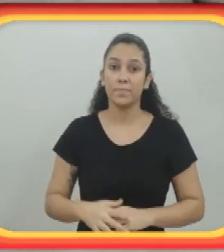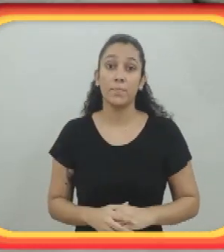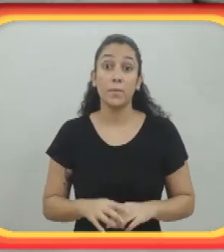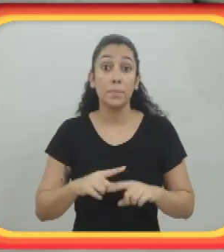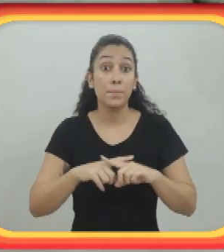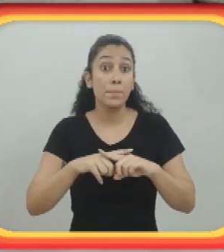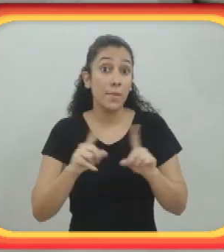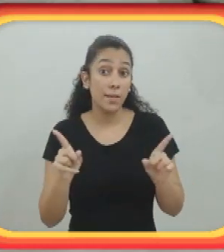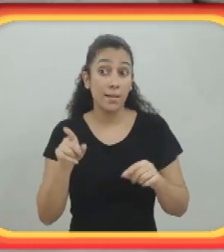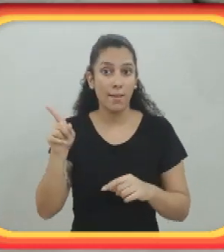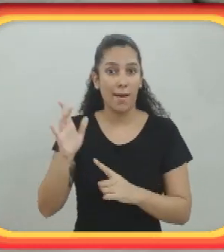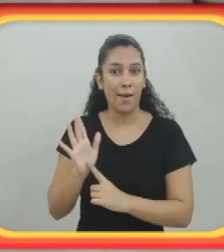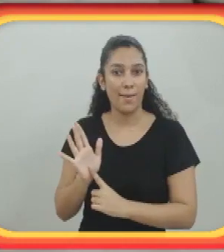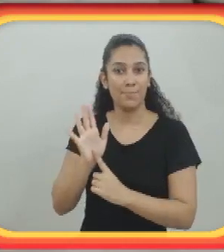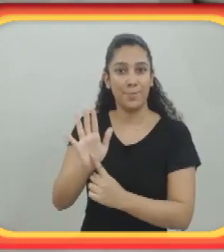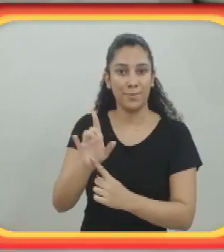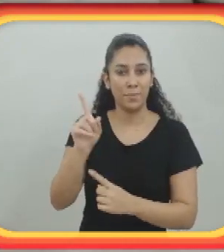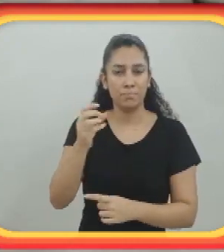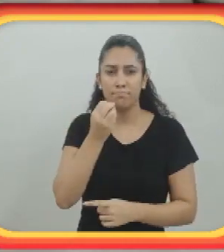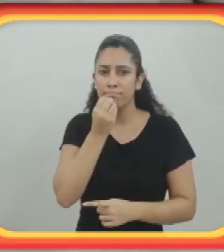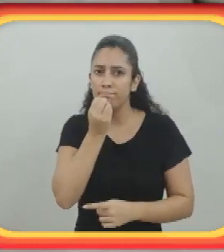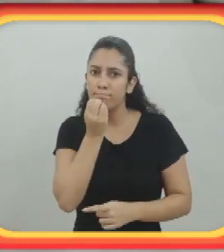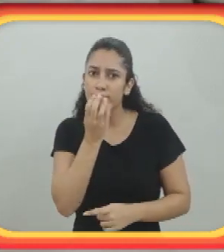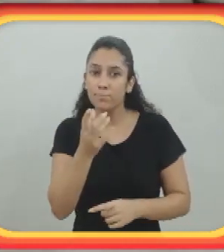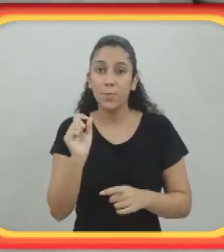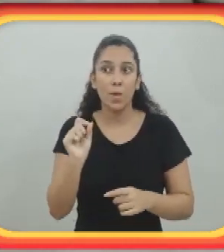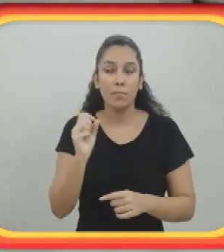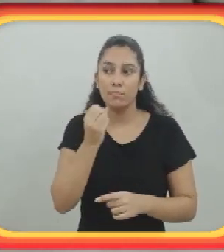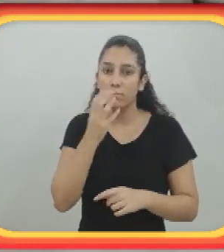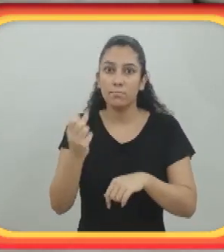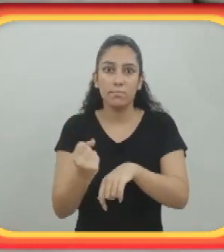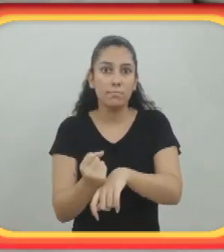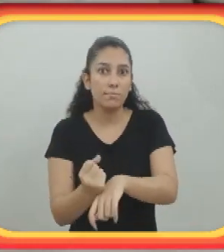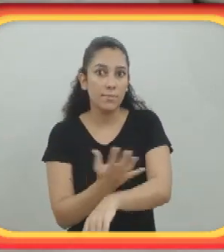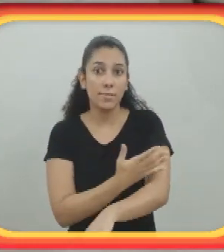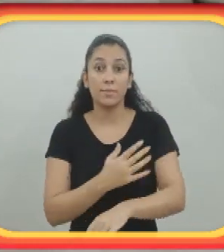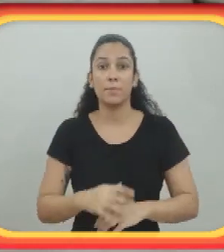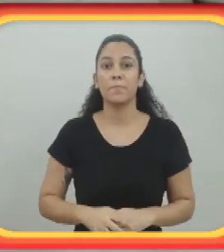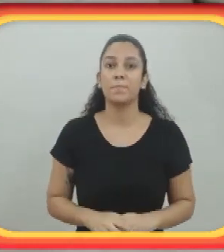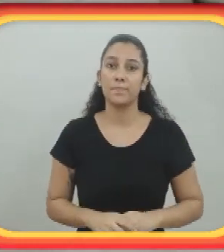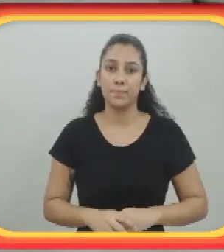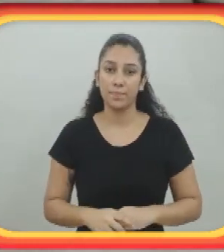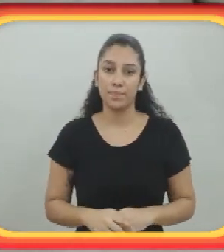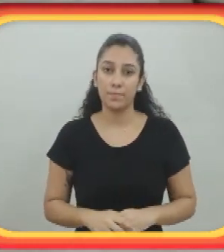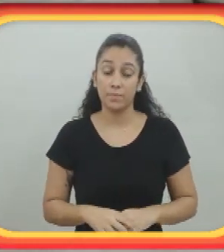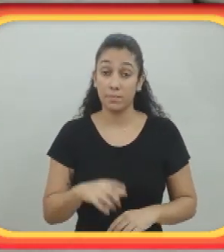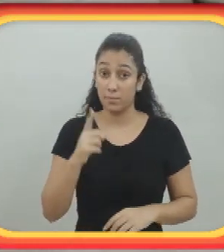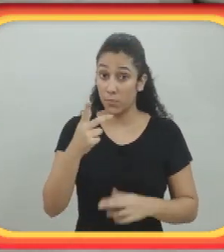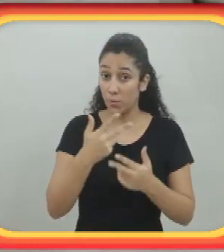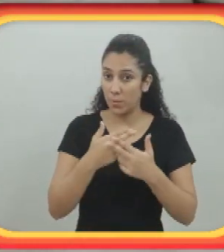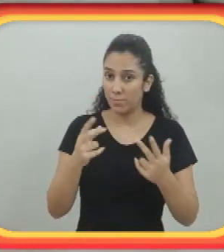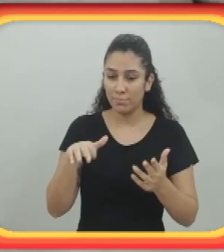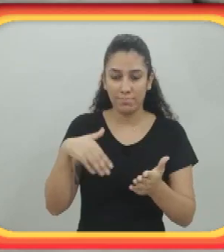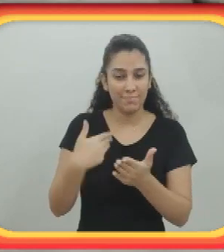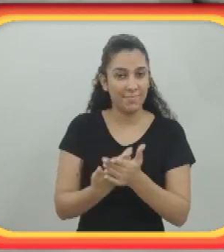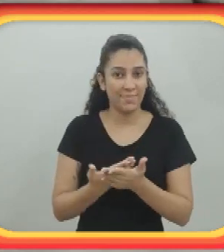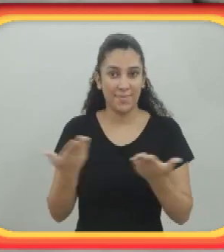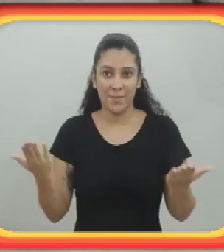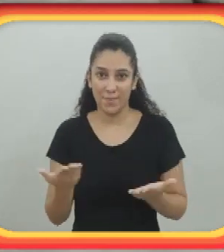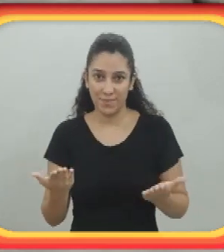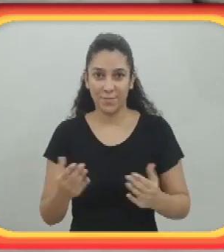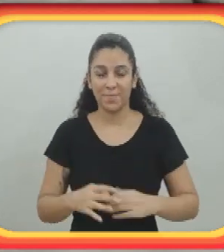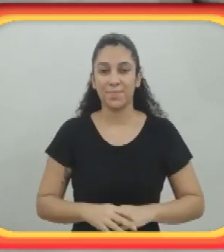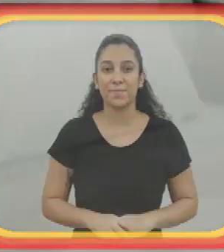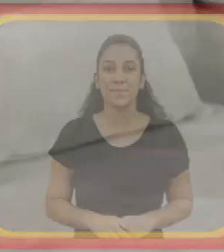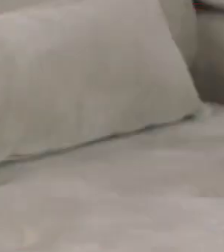pessoas que têm autismo a entenderem que, né, que são capazes e tal. Ele tem muito isso dele, assim. E